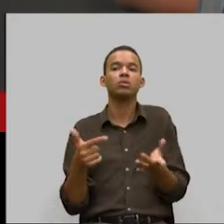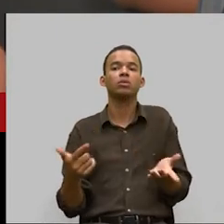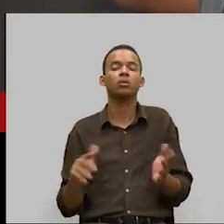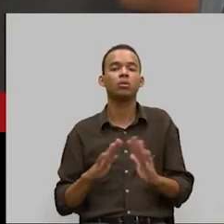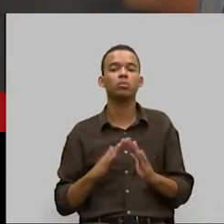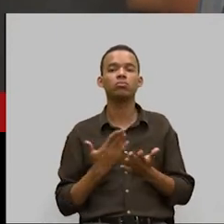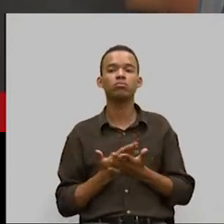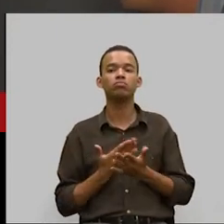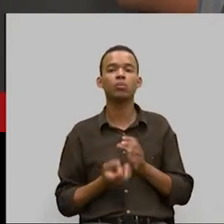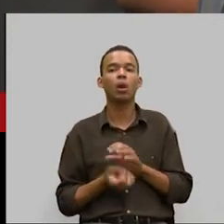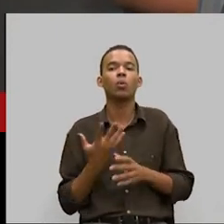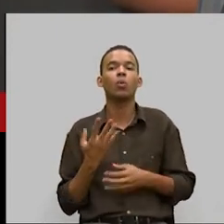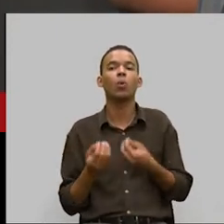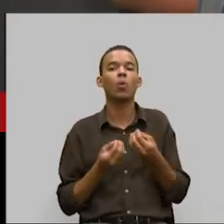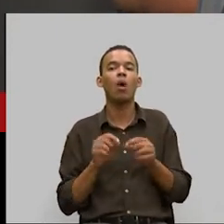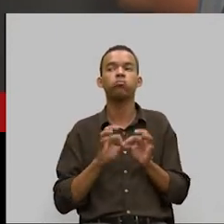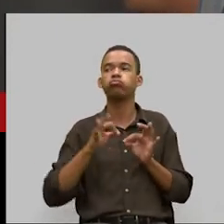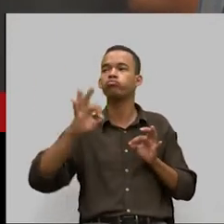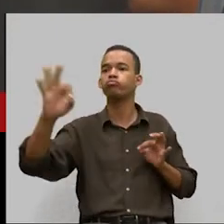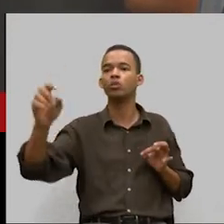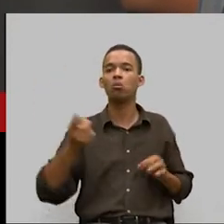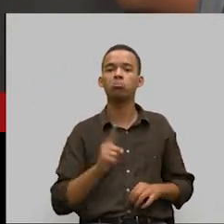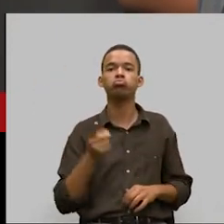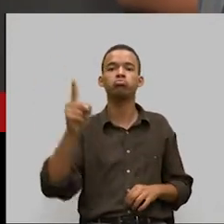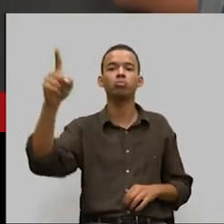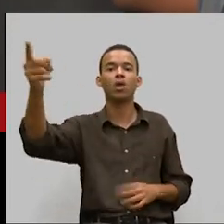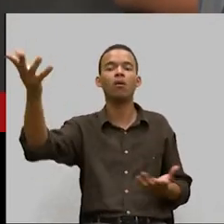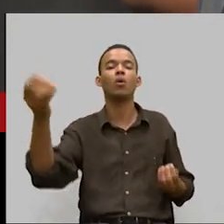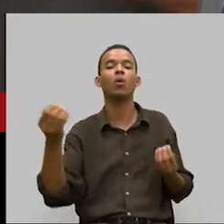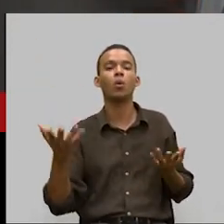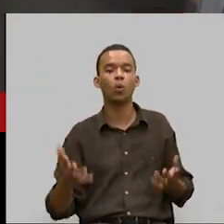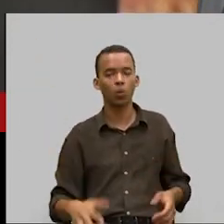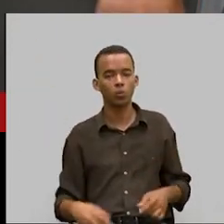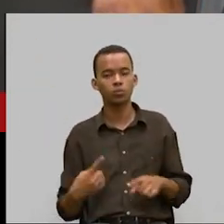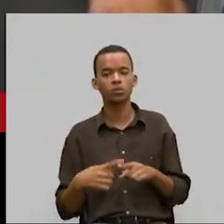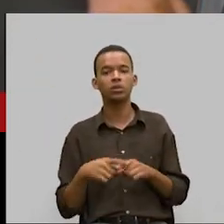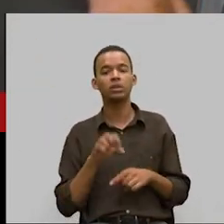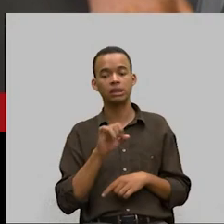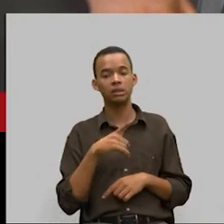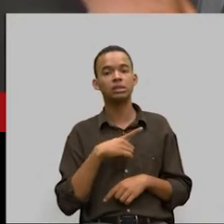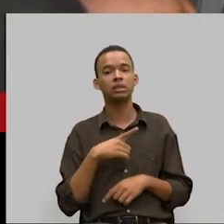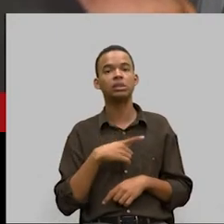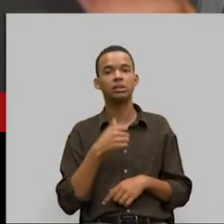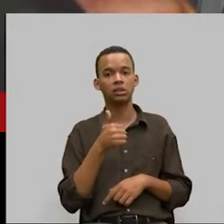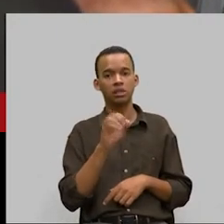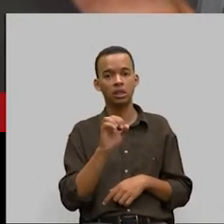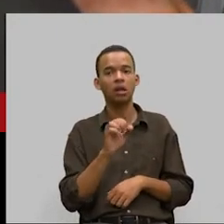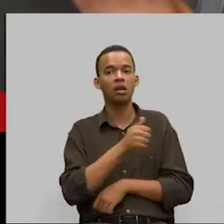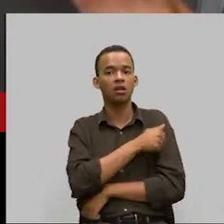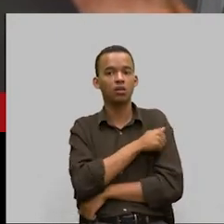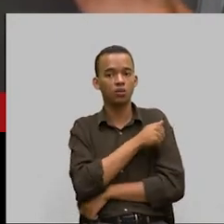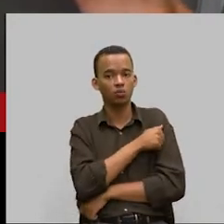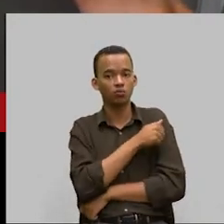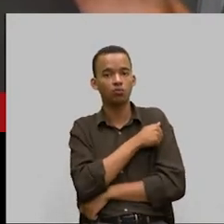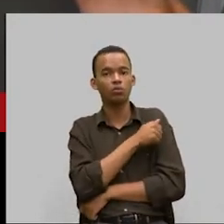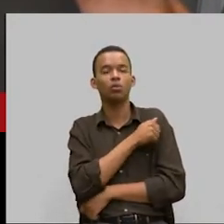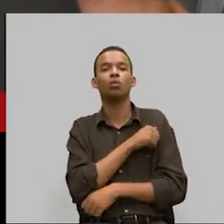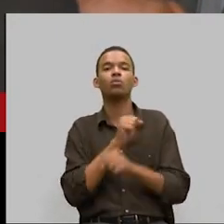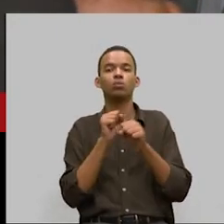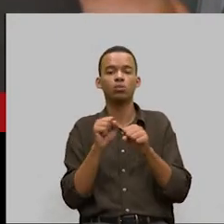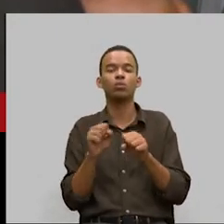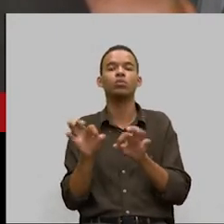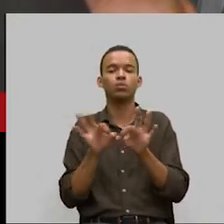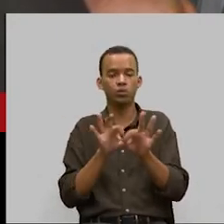escola assim isolada se tem 10 alunos tem 10 alunos põ uma professora daquela como idade ali transforma